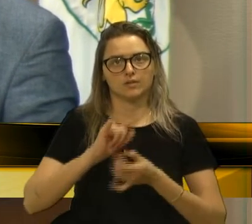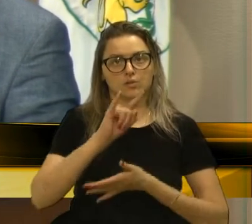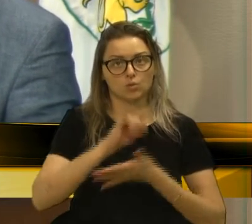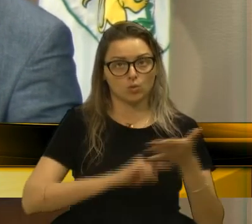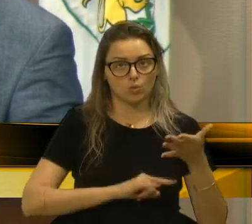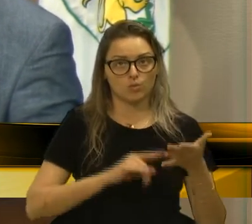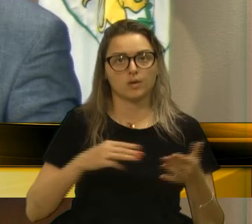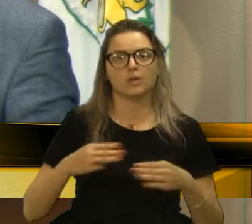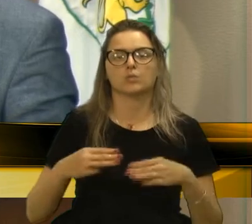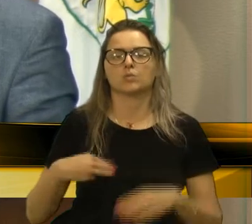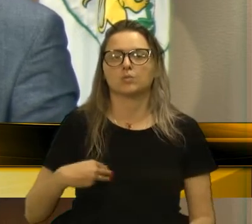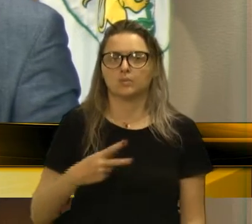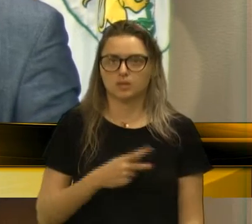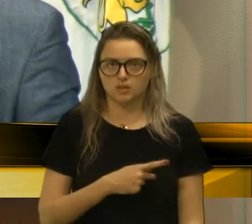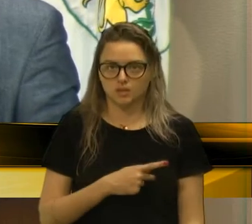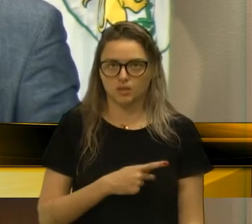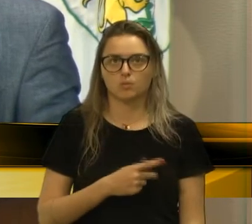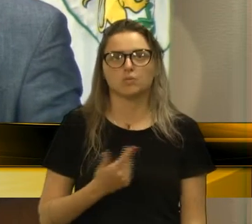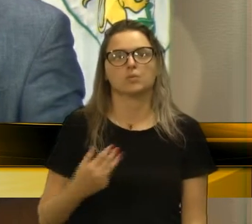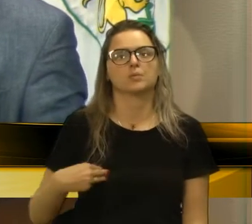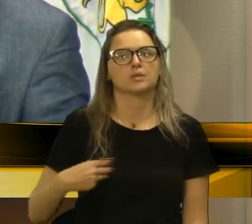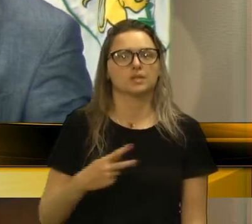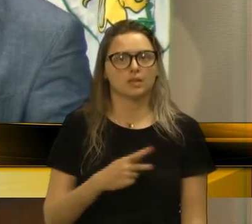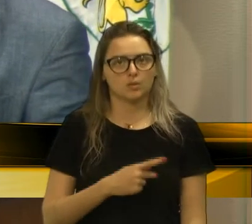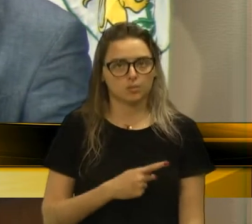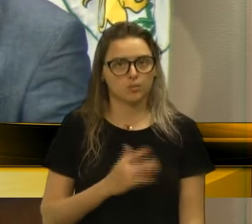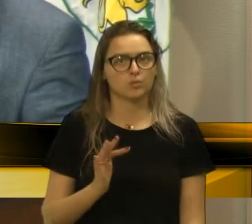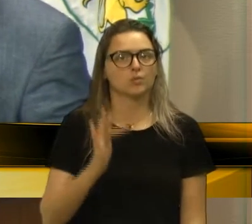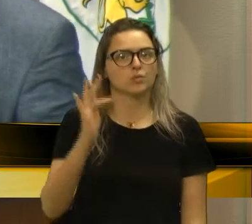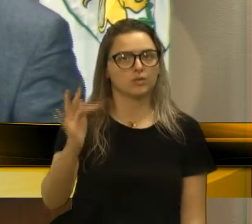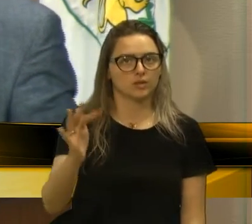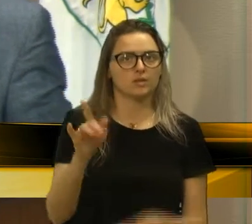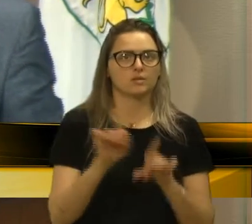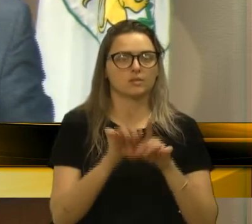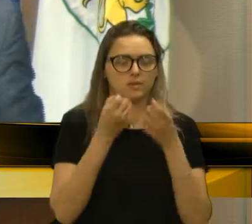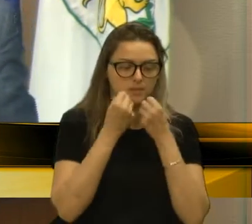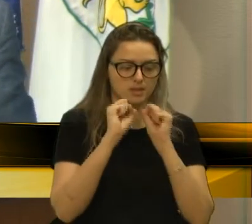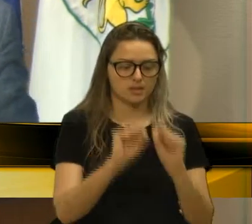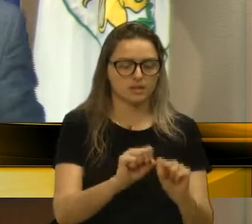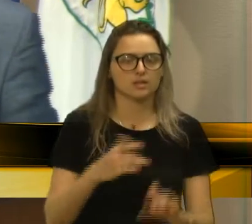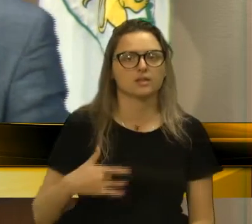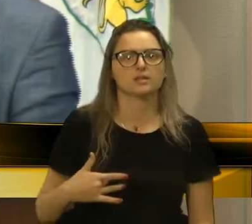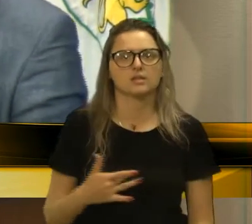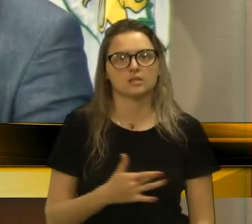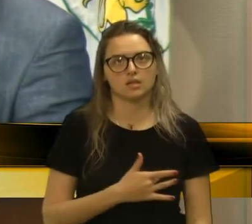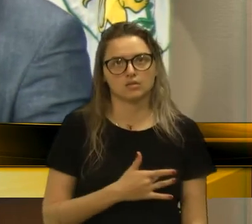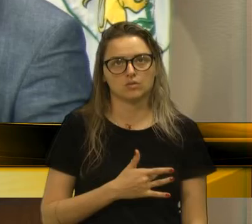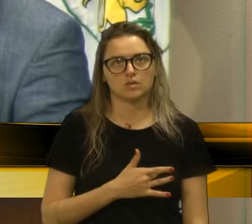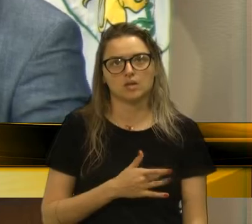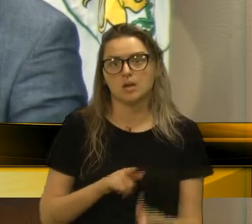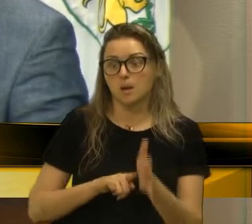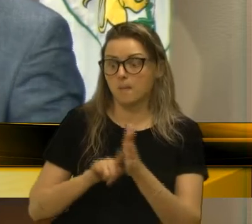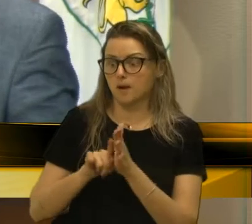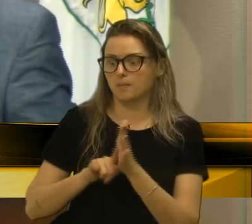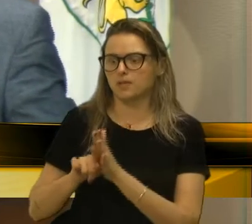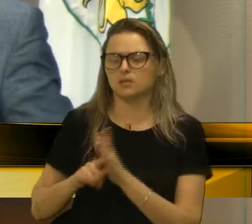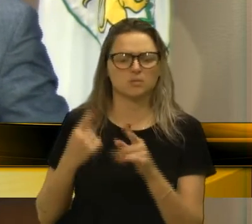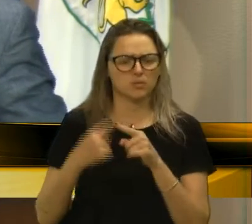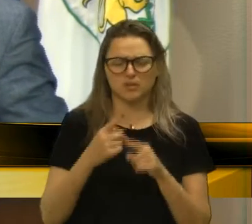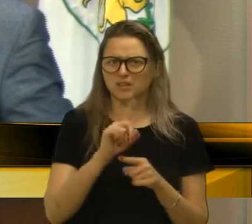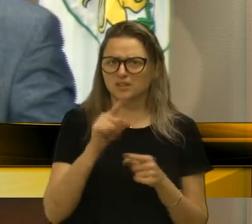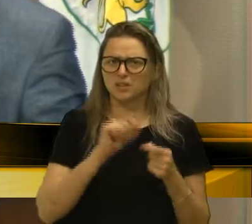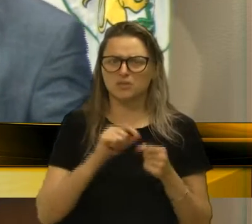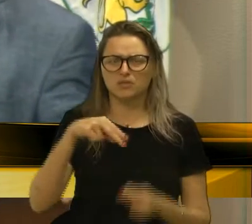documento para o Ministério Público Federal, para a Secretaria Municipal da Saúde, para que se apure isso. Por que não foi